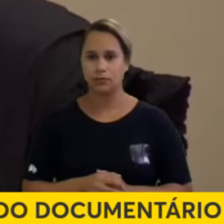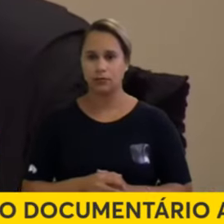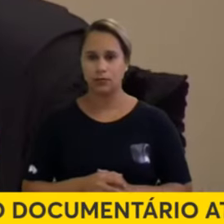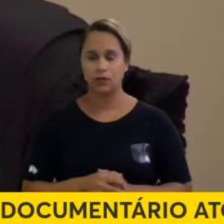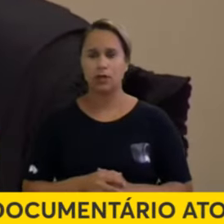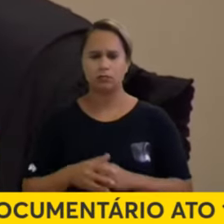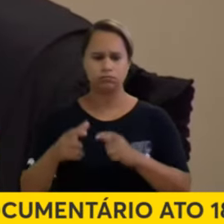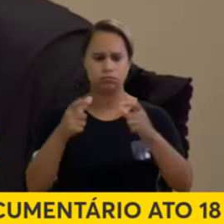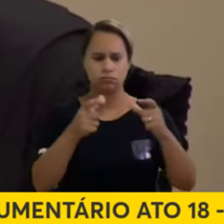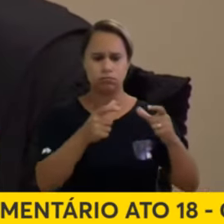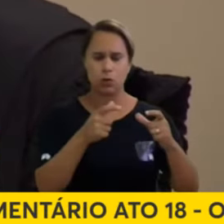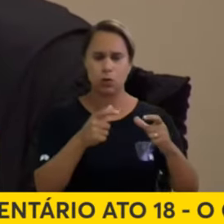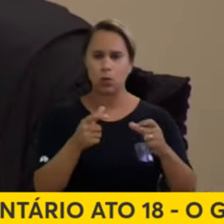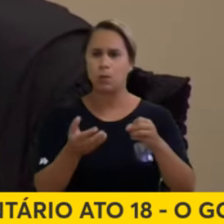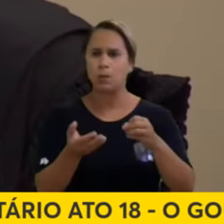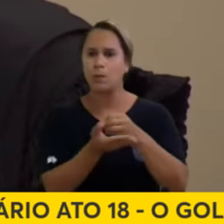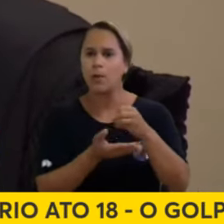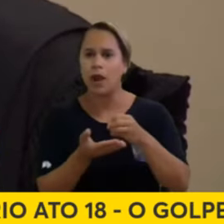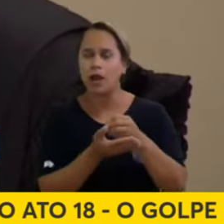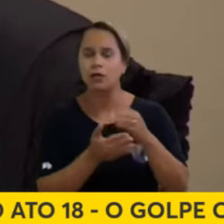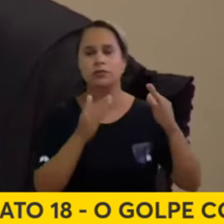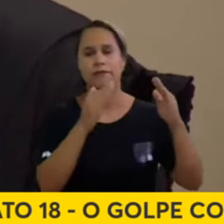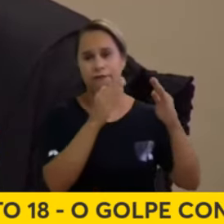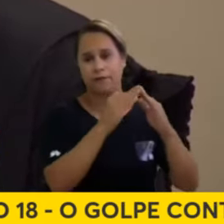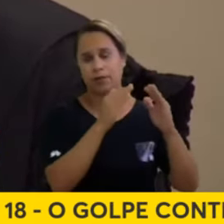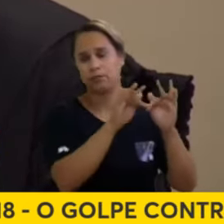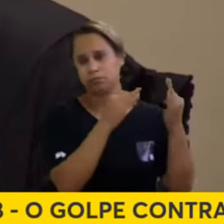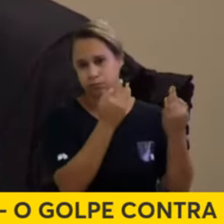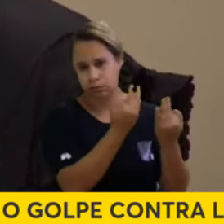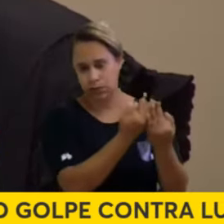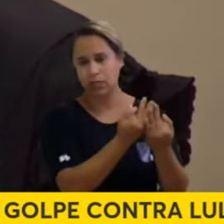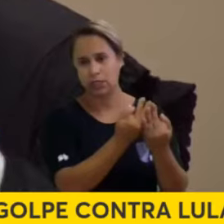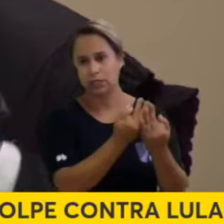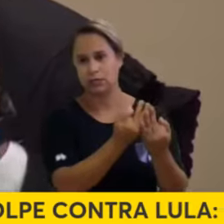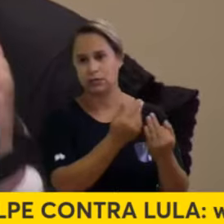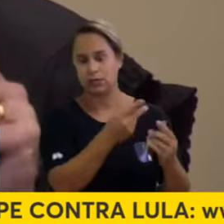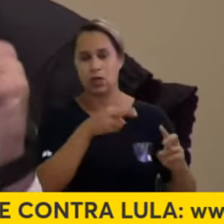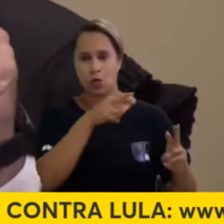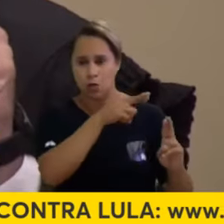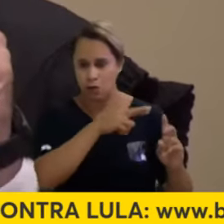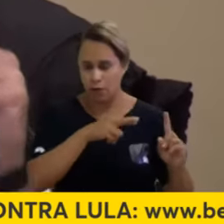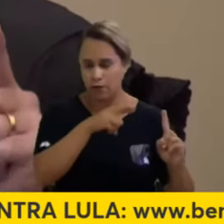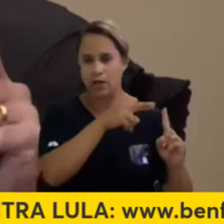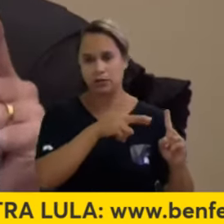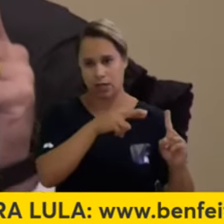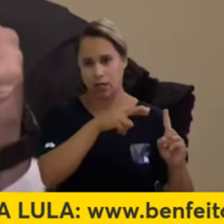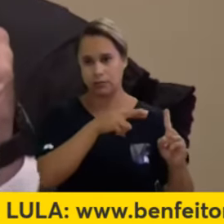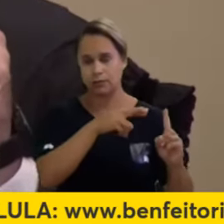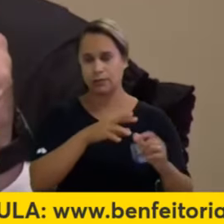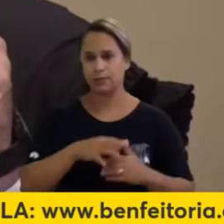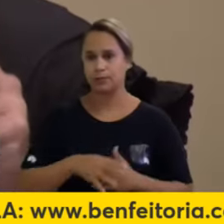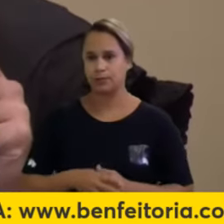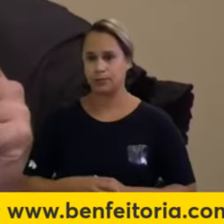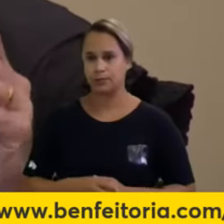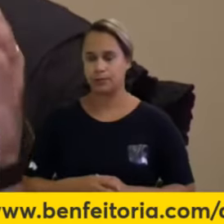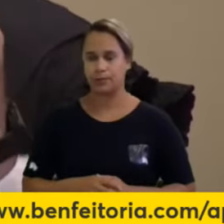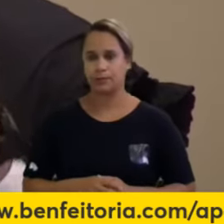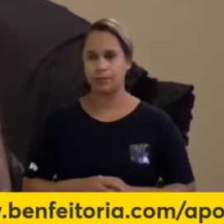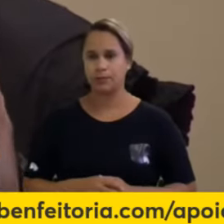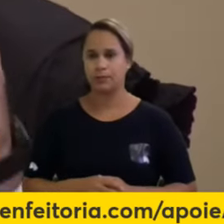localiza a base familiar dos investigados observe-se que os autores mesmo depois intimados e nas alegações